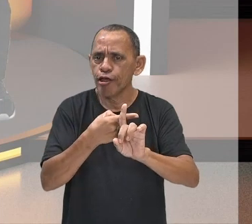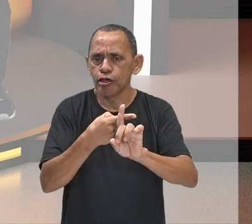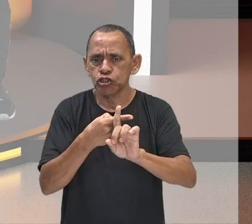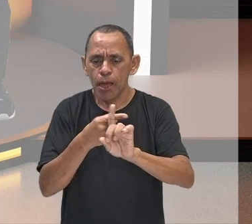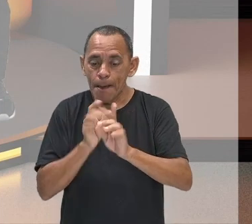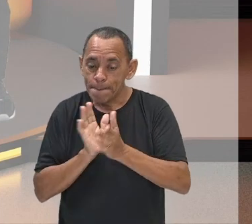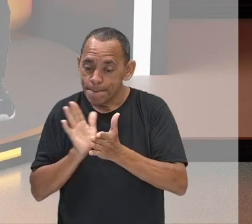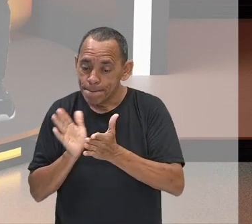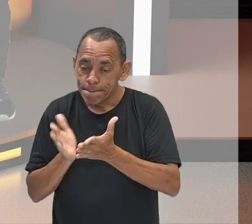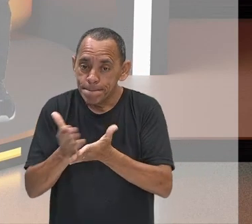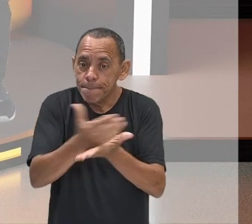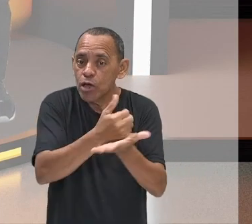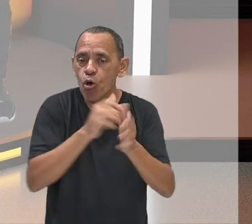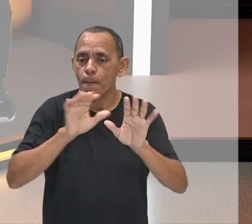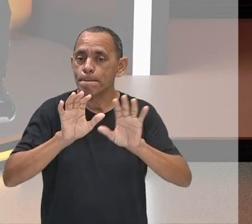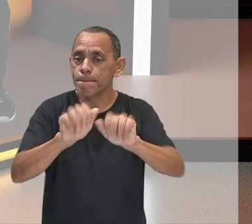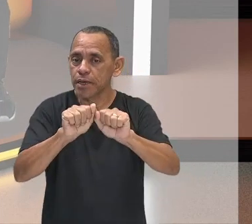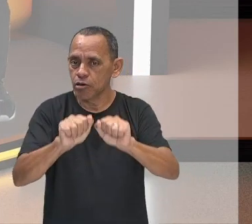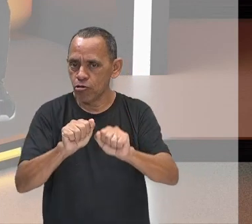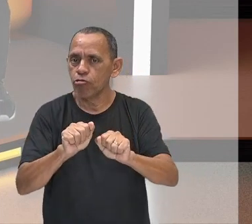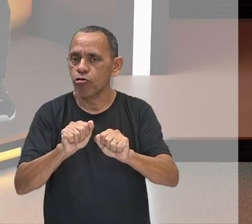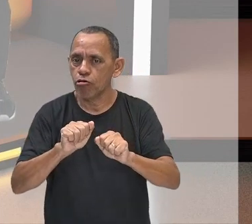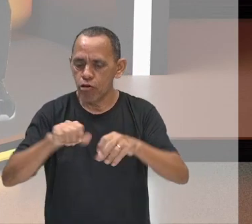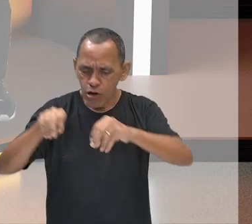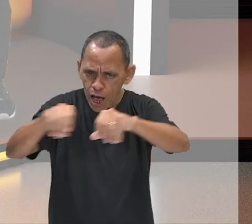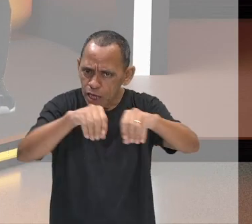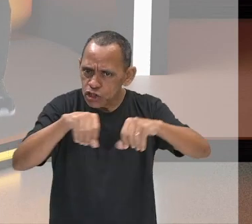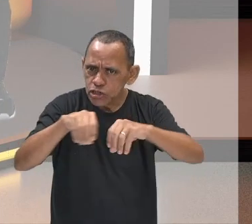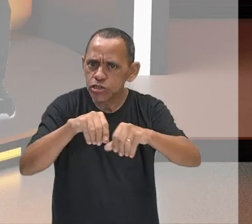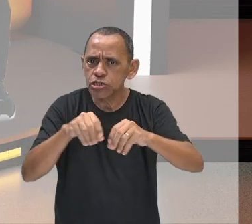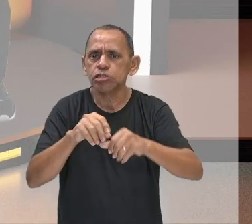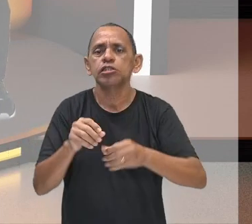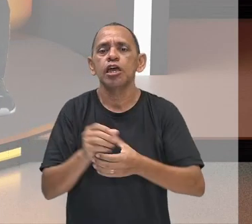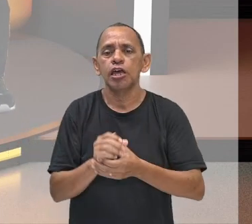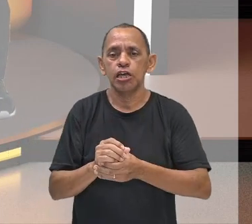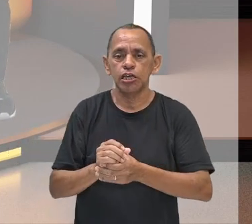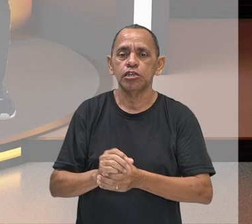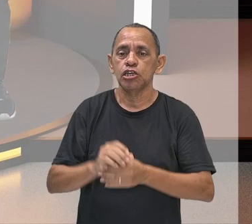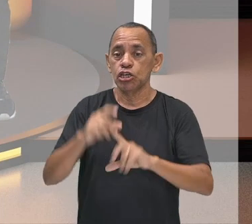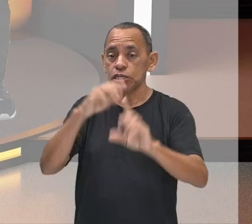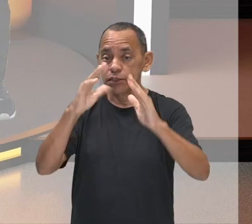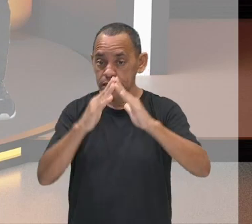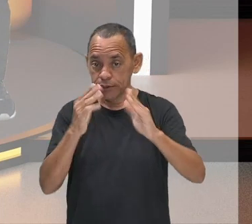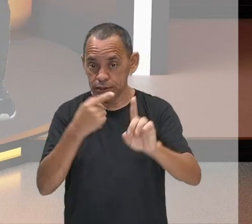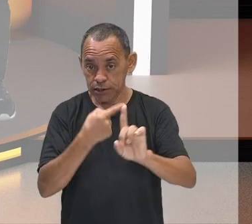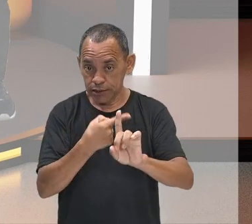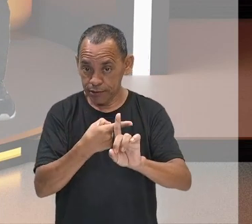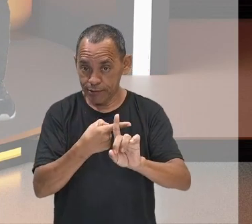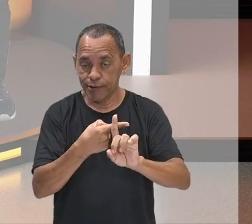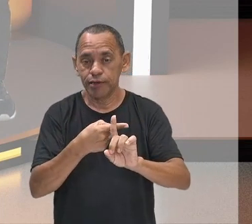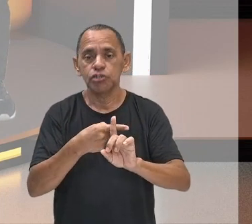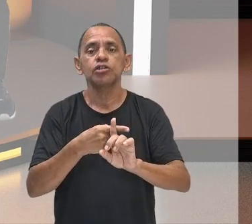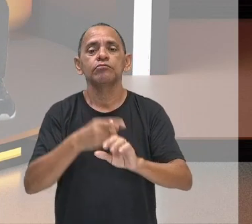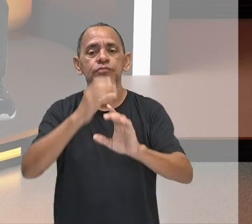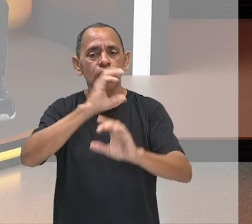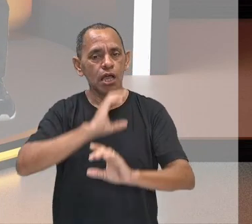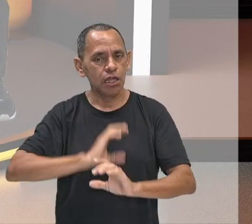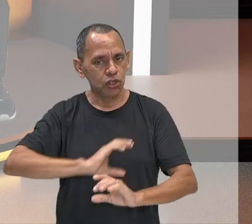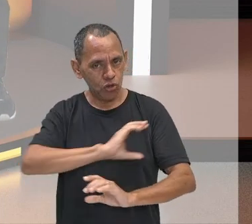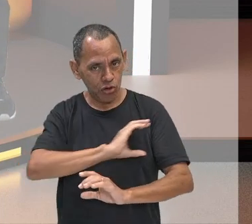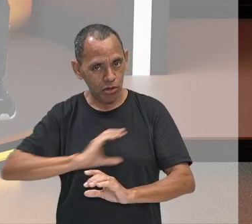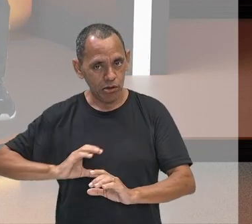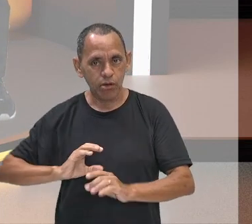Católica e exercendo o domínio da nobreza. A gente pode dizer que o Henrique VIII inaugurou o